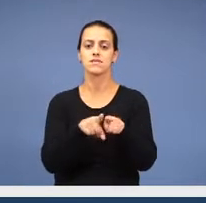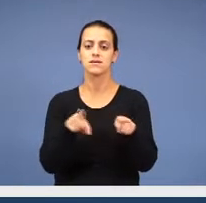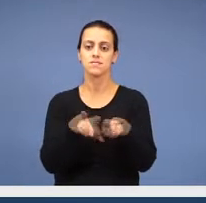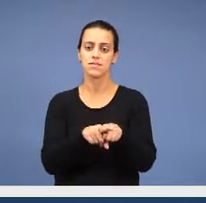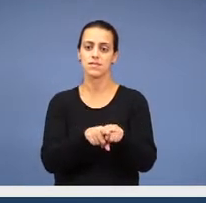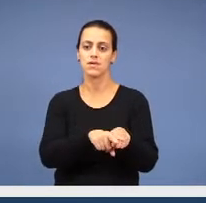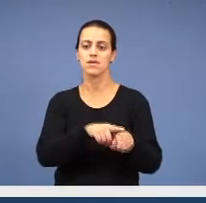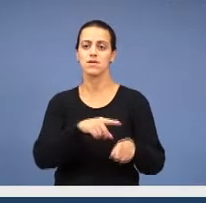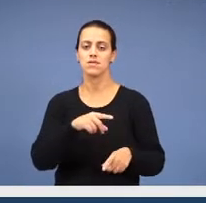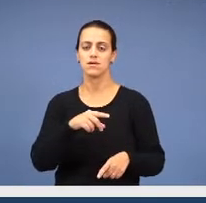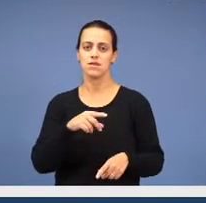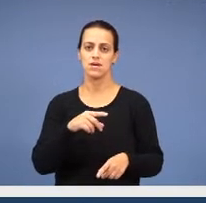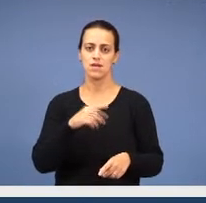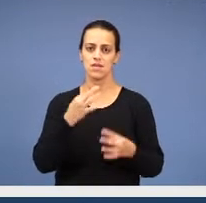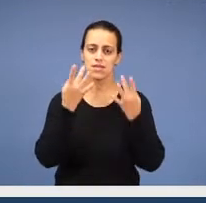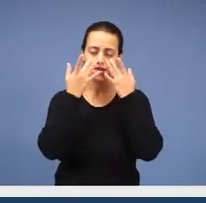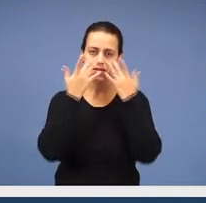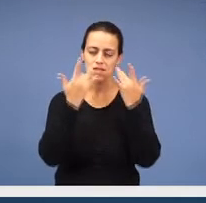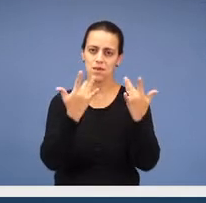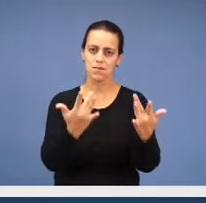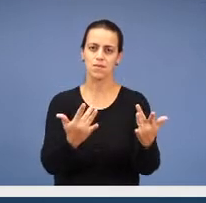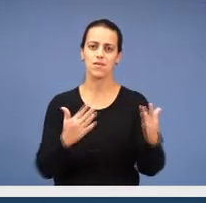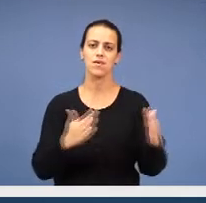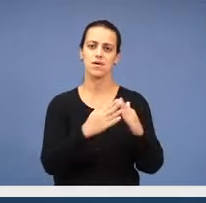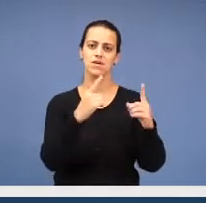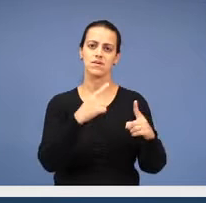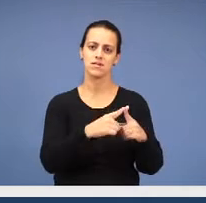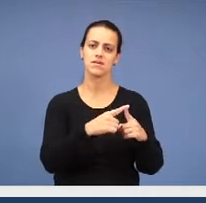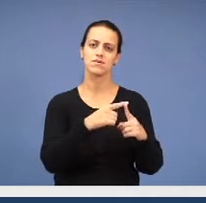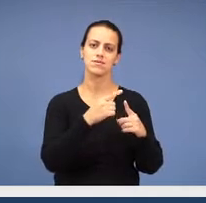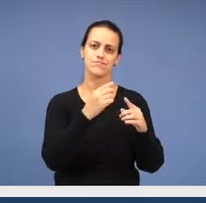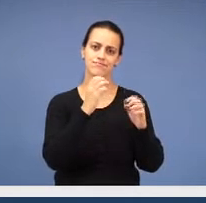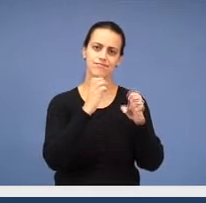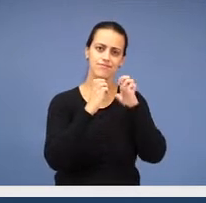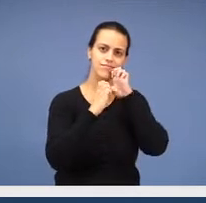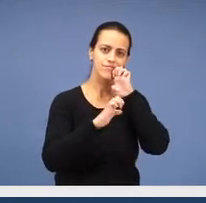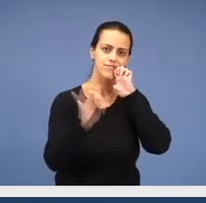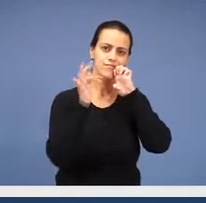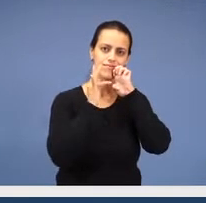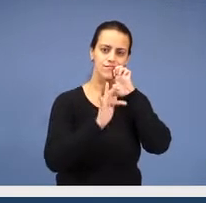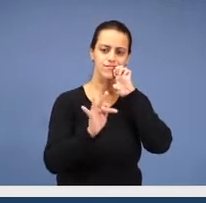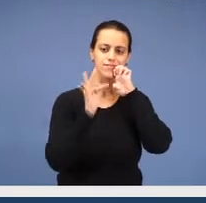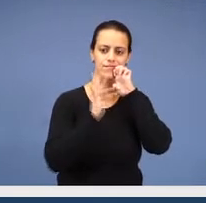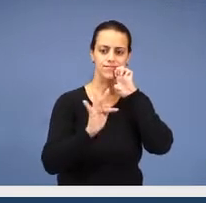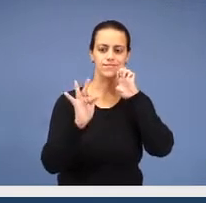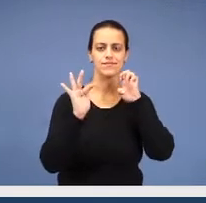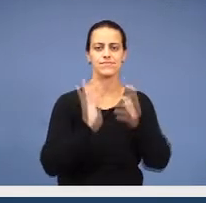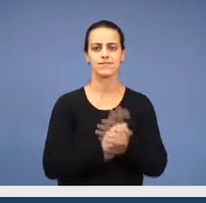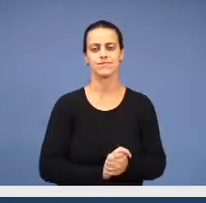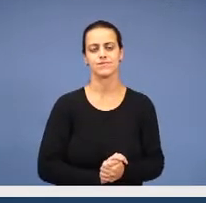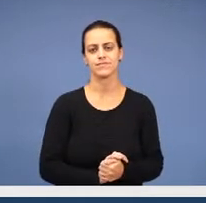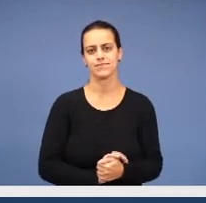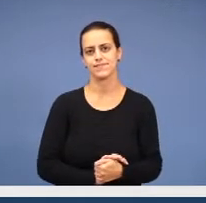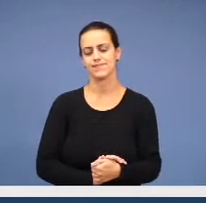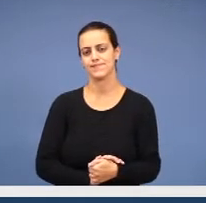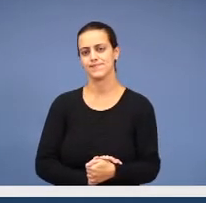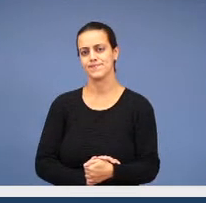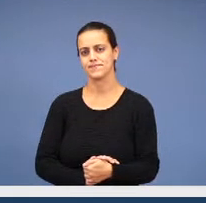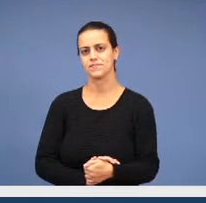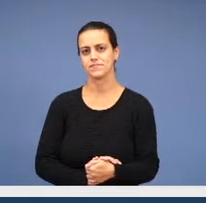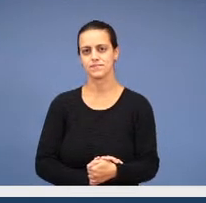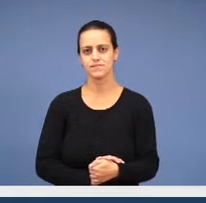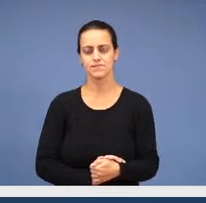Espírito do Senhor nesse período, com ênfase ao Espírito de conselho à igreja de Tiatira. Então, voltando à nossa resposta, está